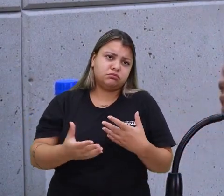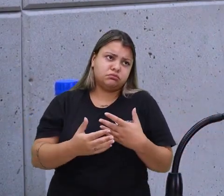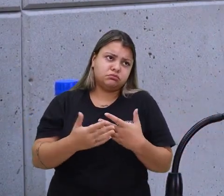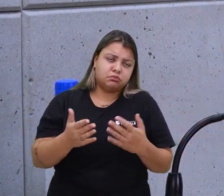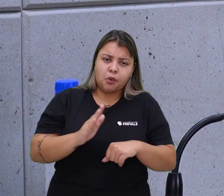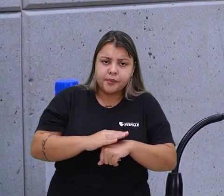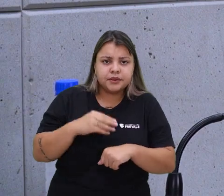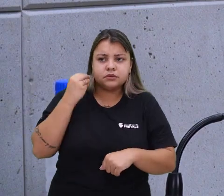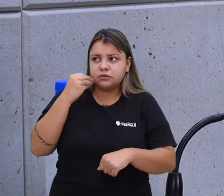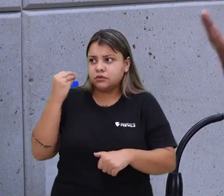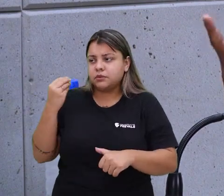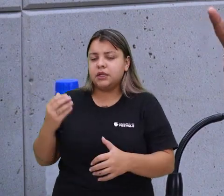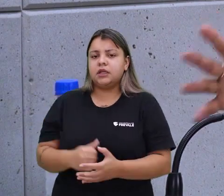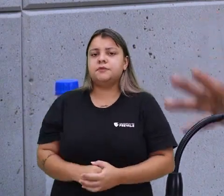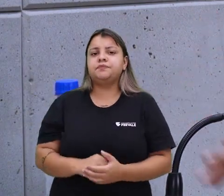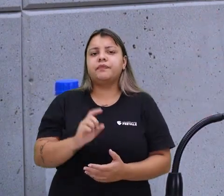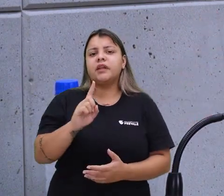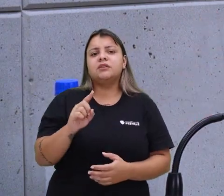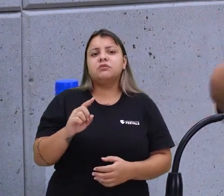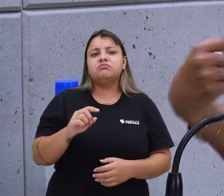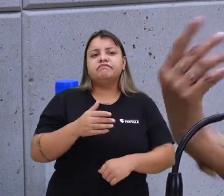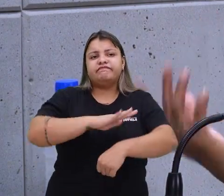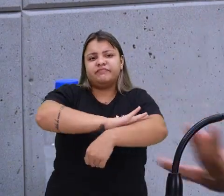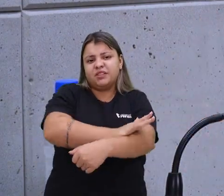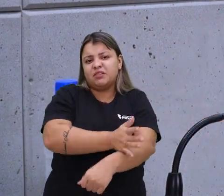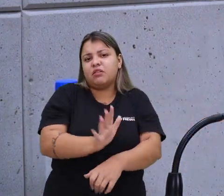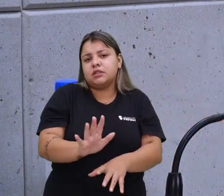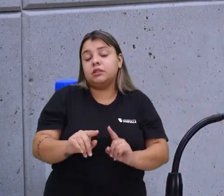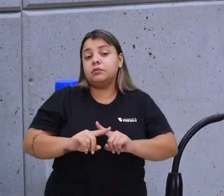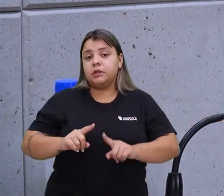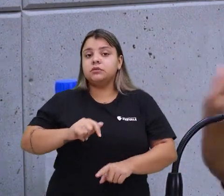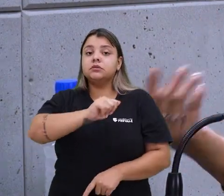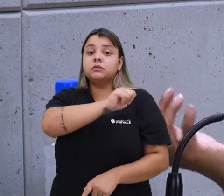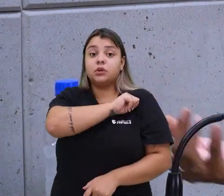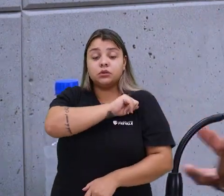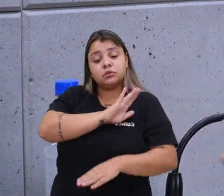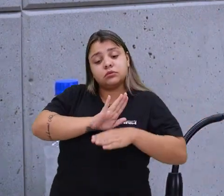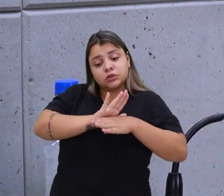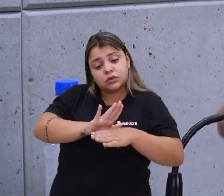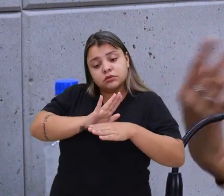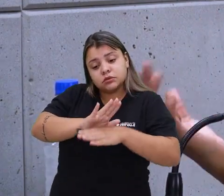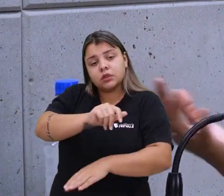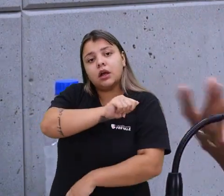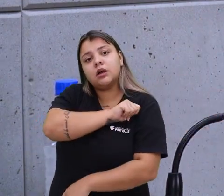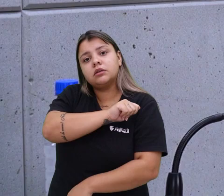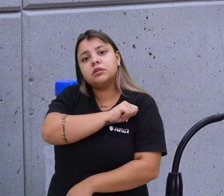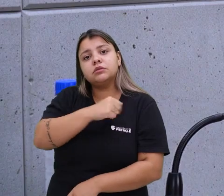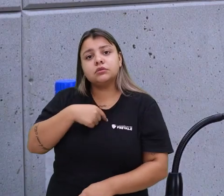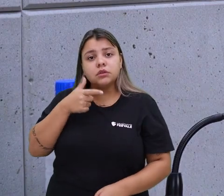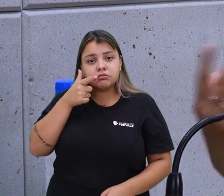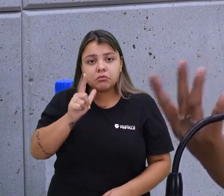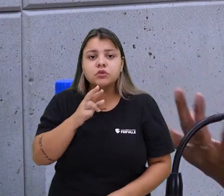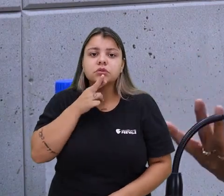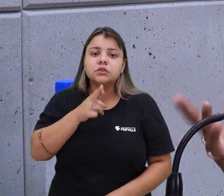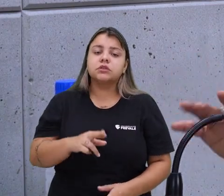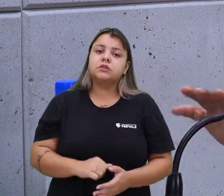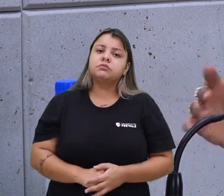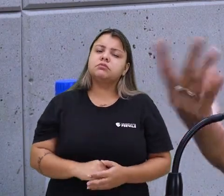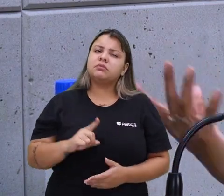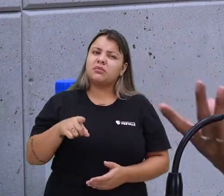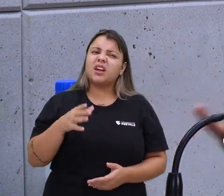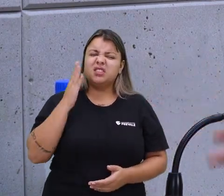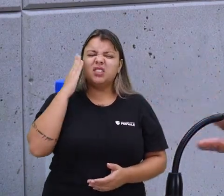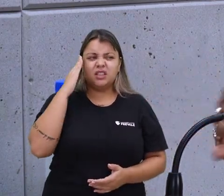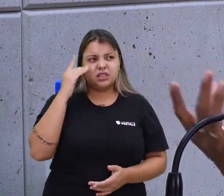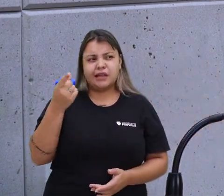situações não de questões sociais mas com alunos assim né e de eu conseguir resolver e eu pensei Bom eu acho que